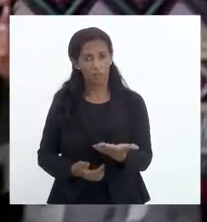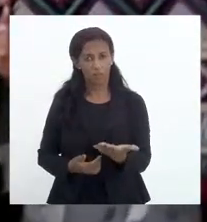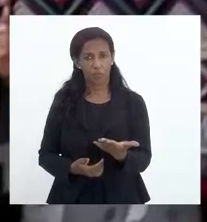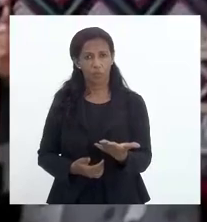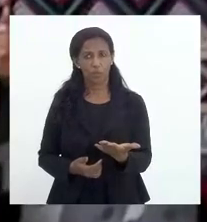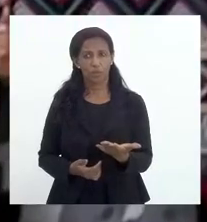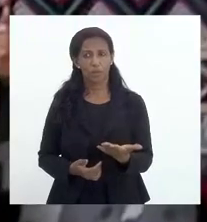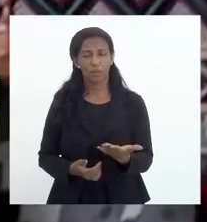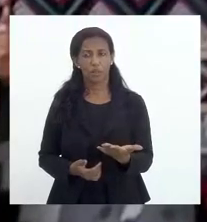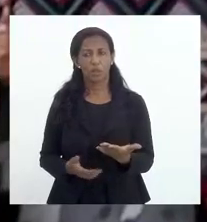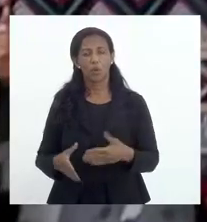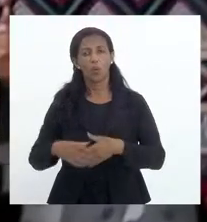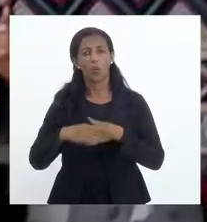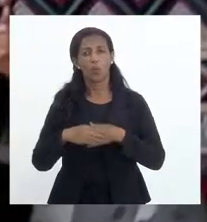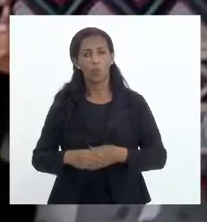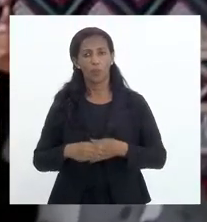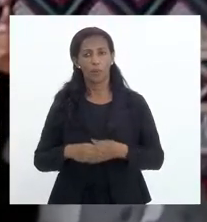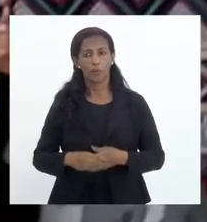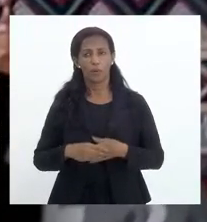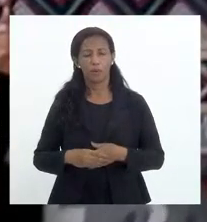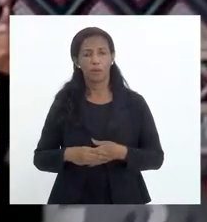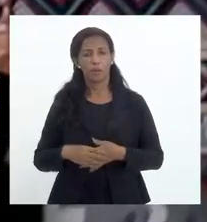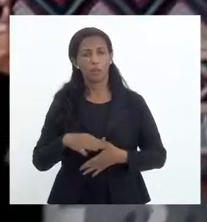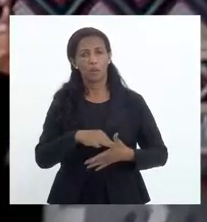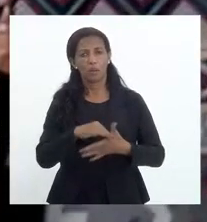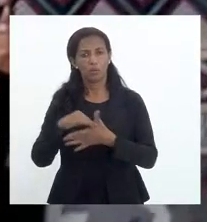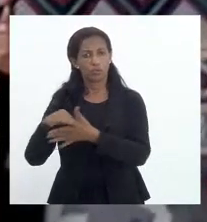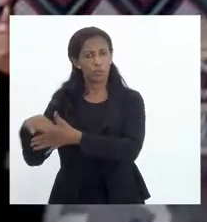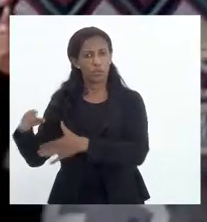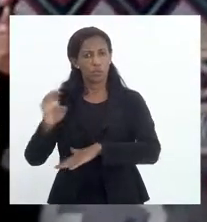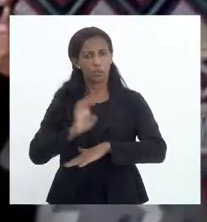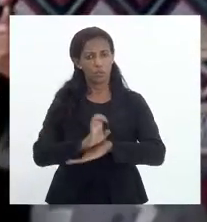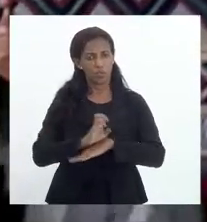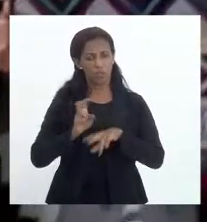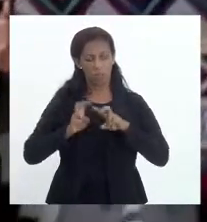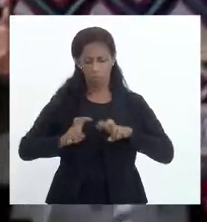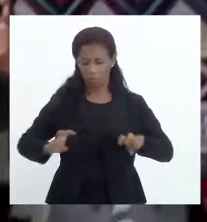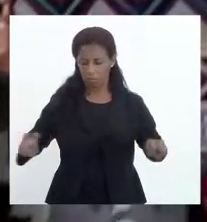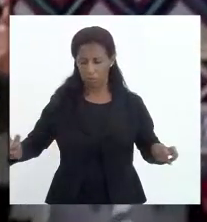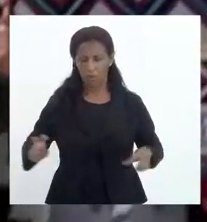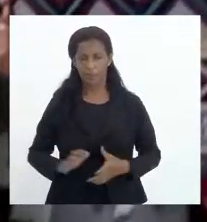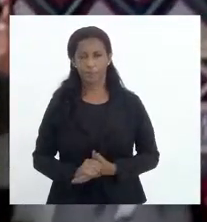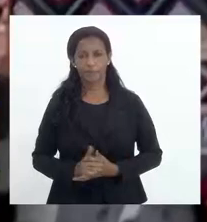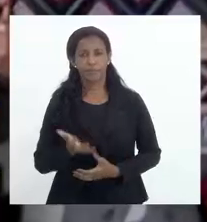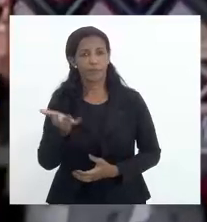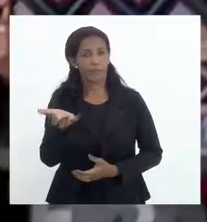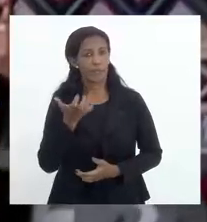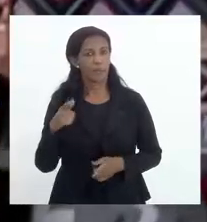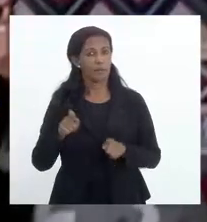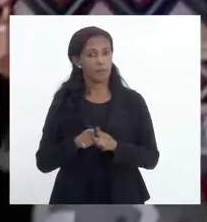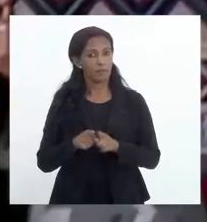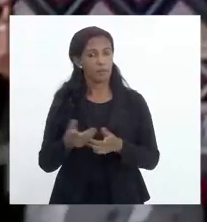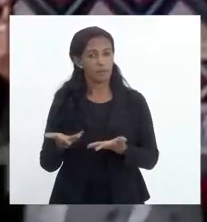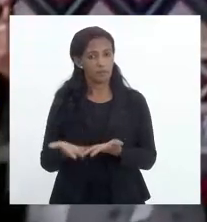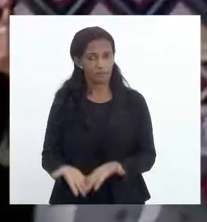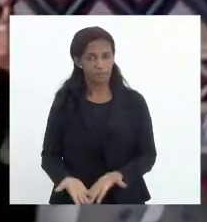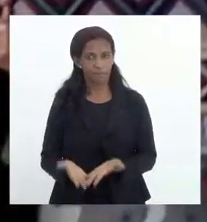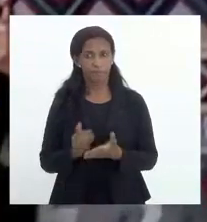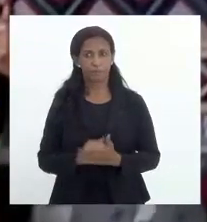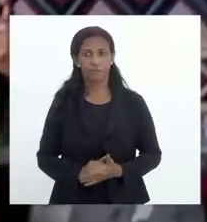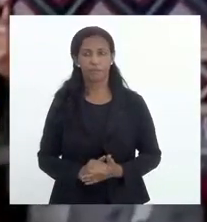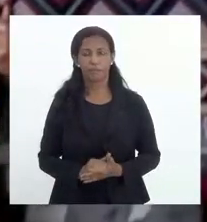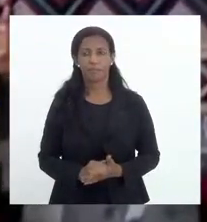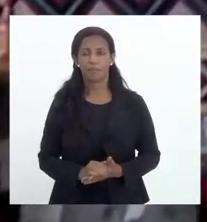eu faço os cumprimentos às autoridades de Estado à mesa. Quero também aqui deixar a